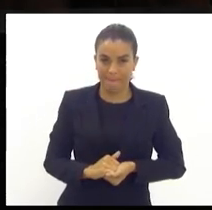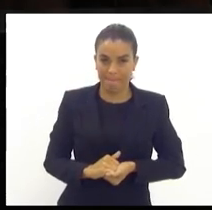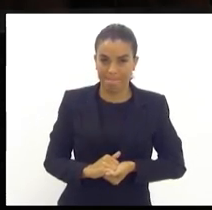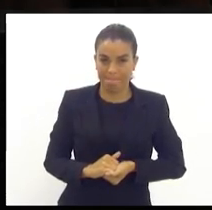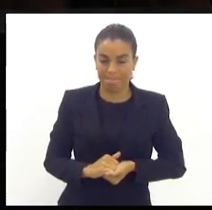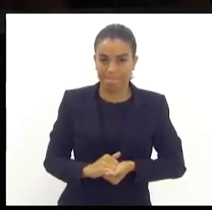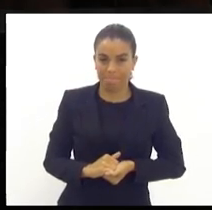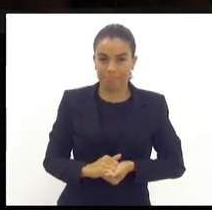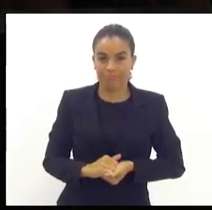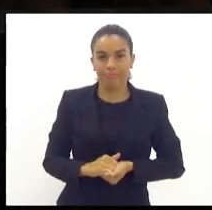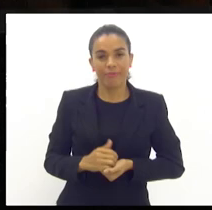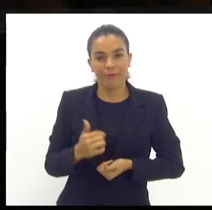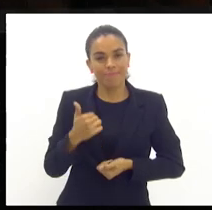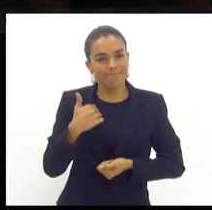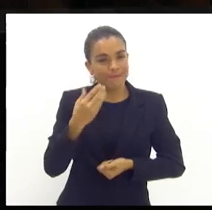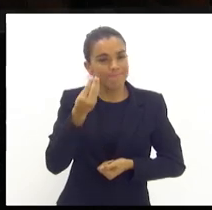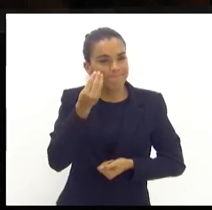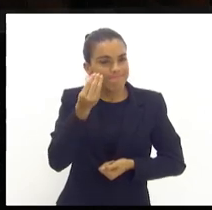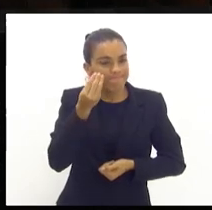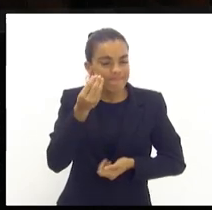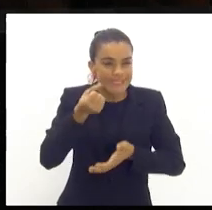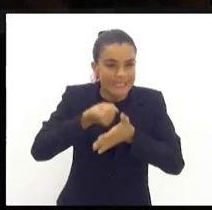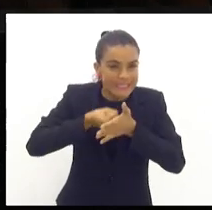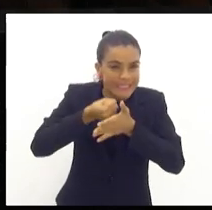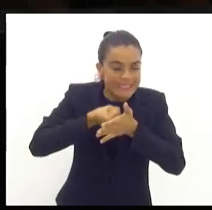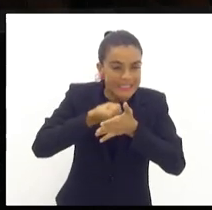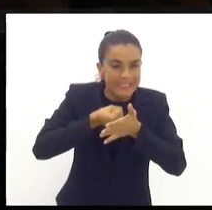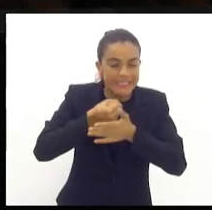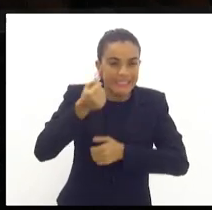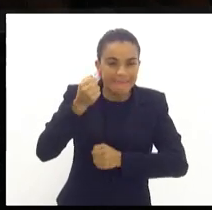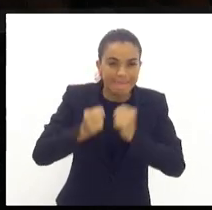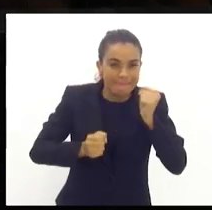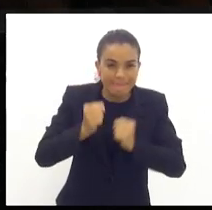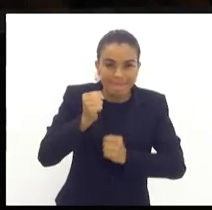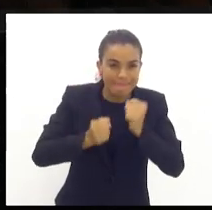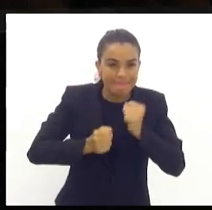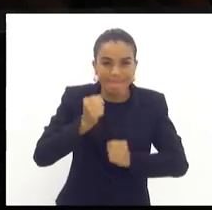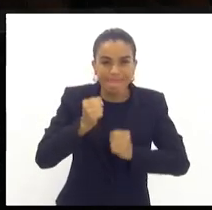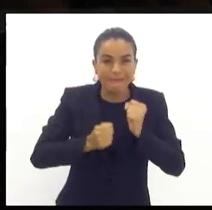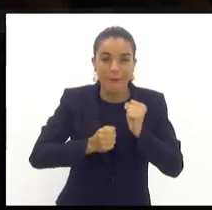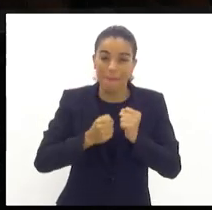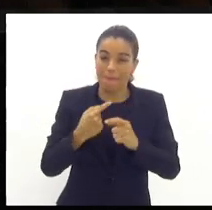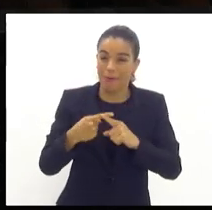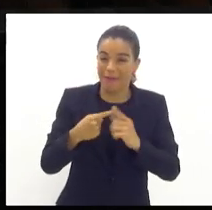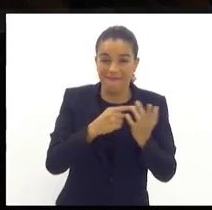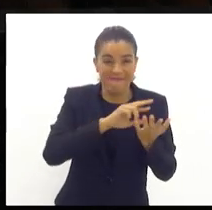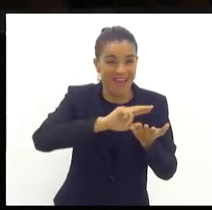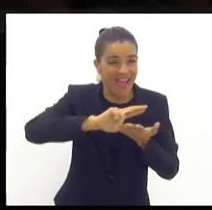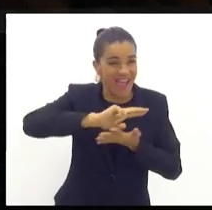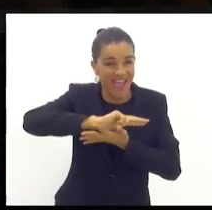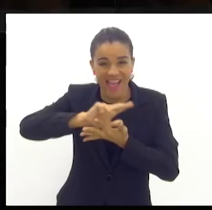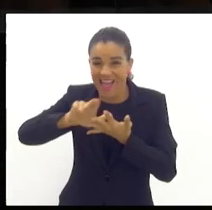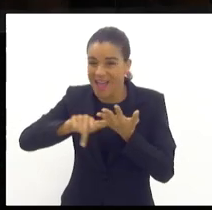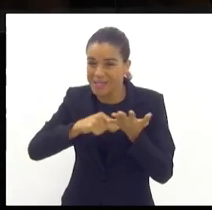corri muito para estar aqui, função de uma agenda cumprida nesta